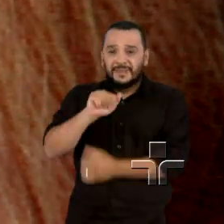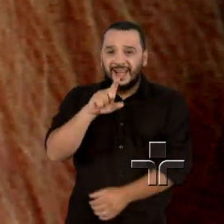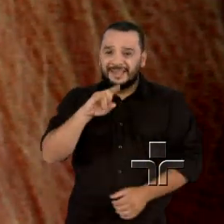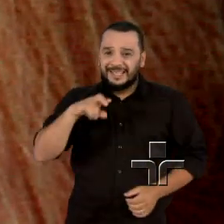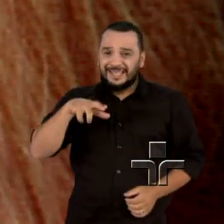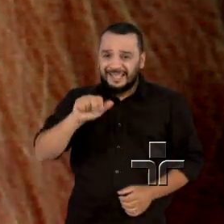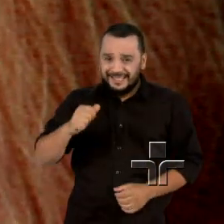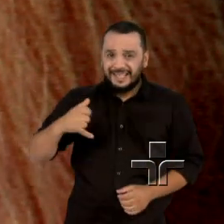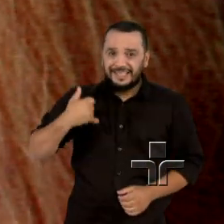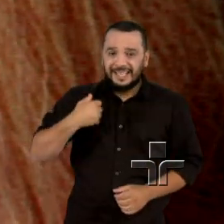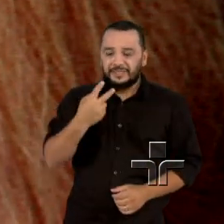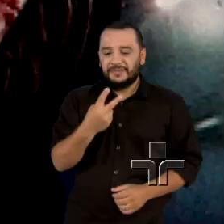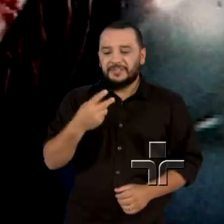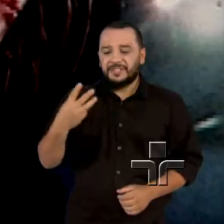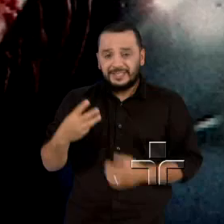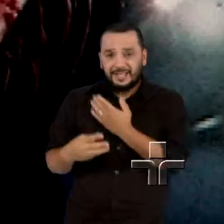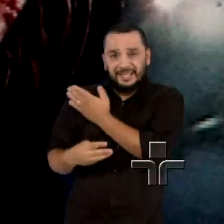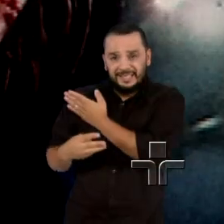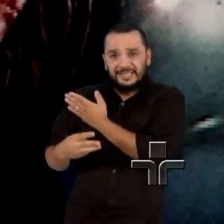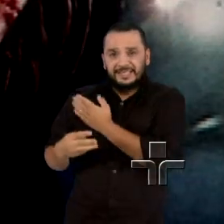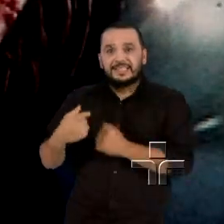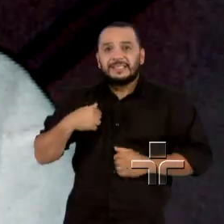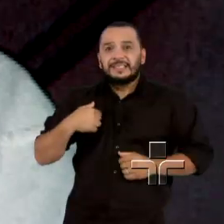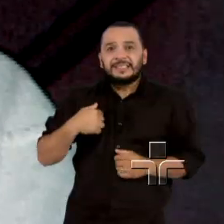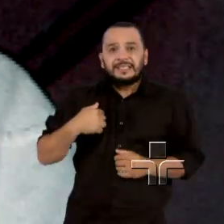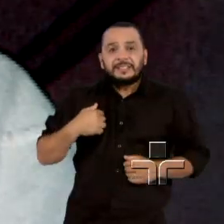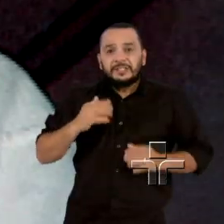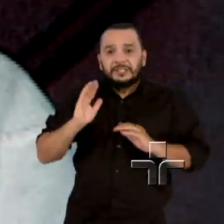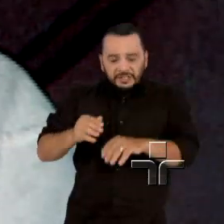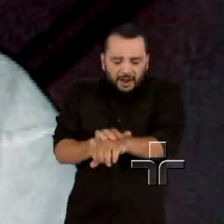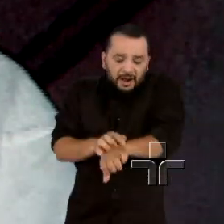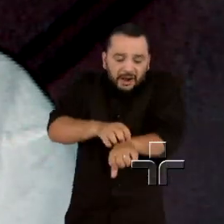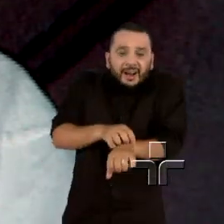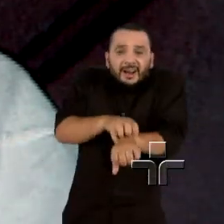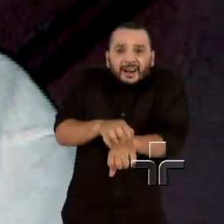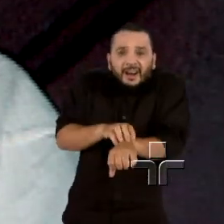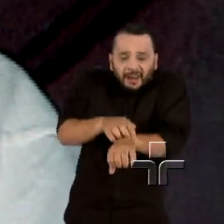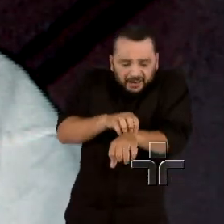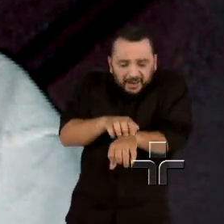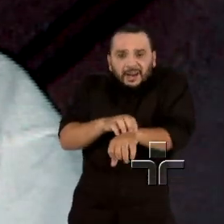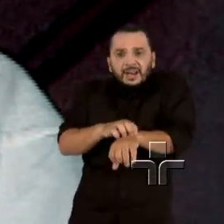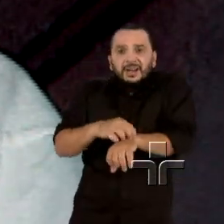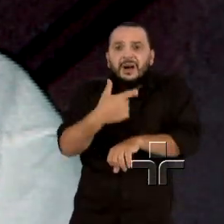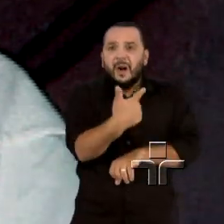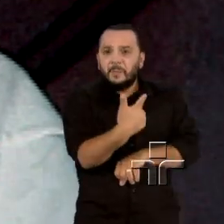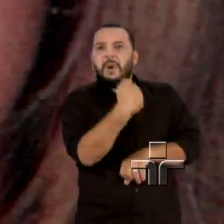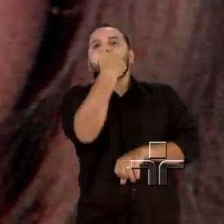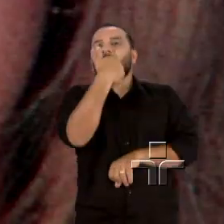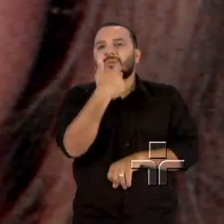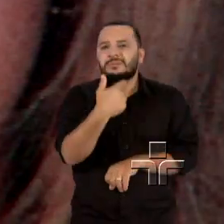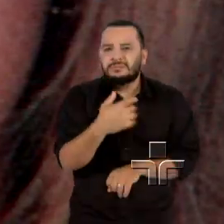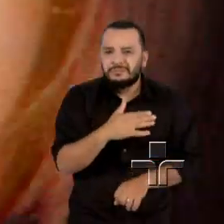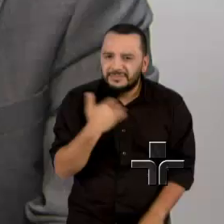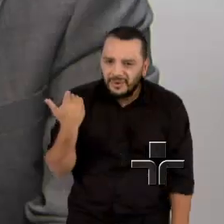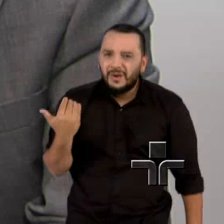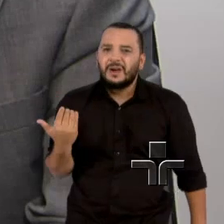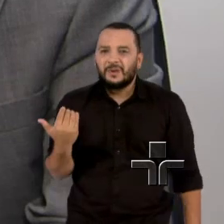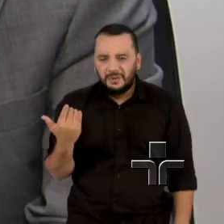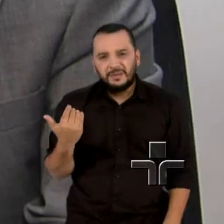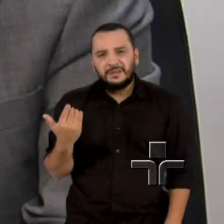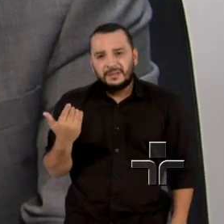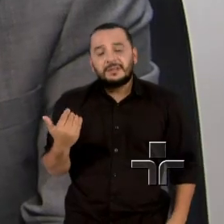Ciola, de 23 anos, teria demorado a tirar o relógio de pulso. Por isso, também foi morta a tiro.